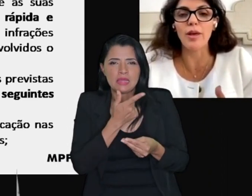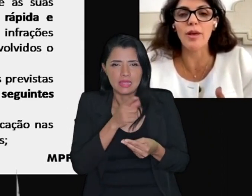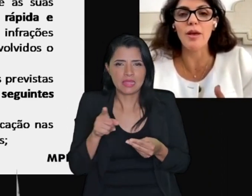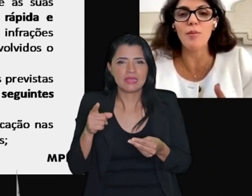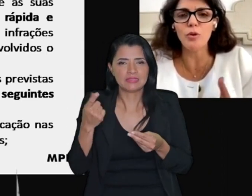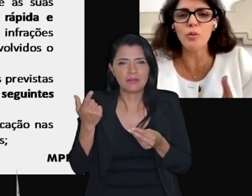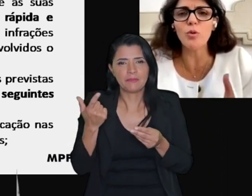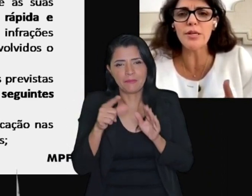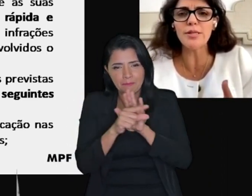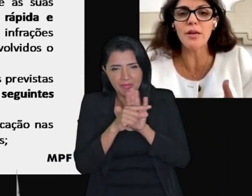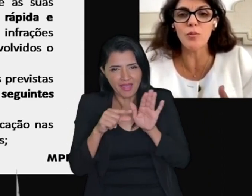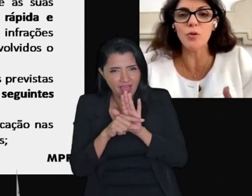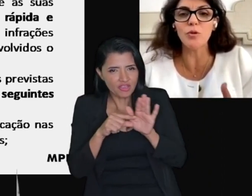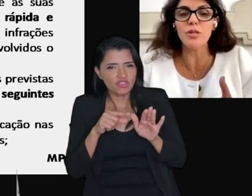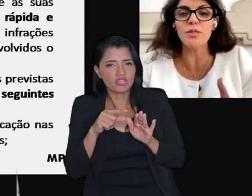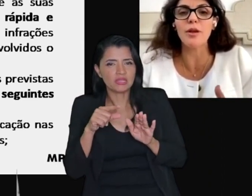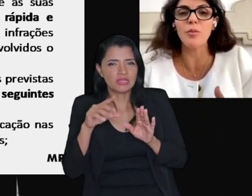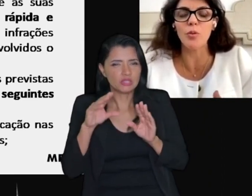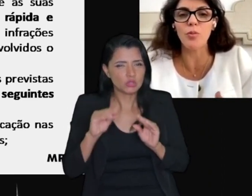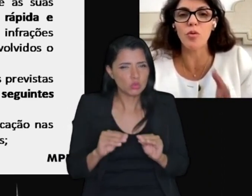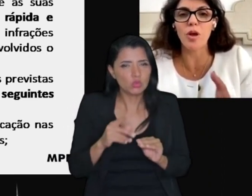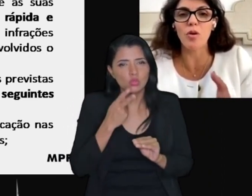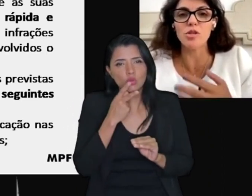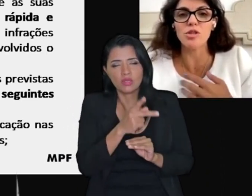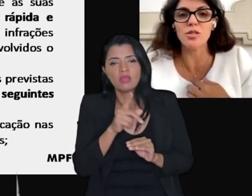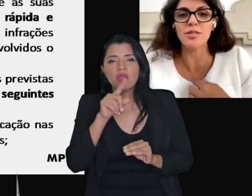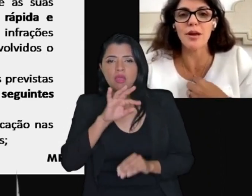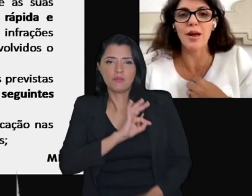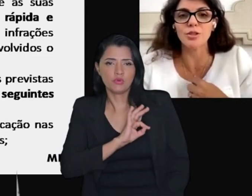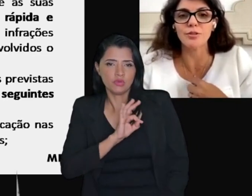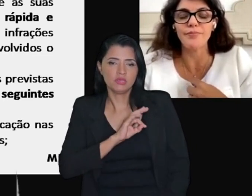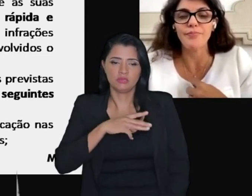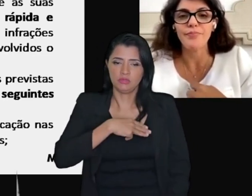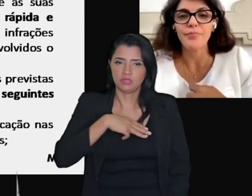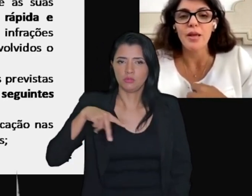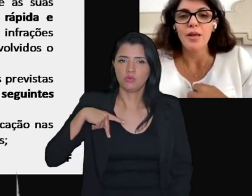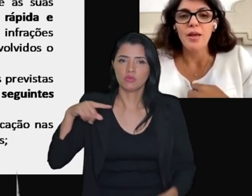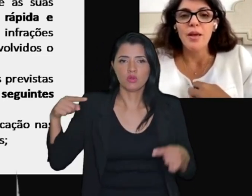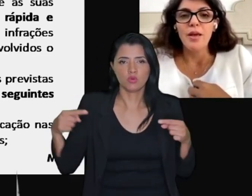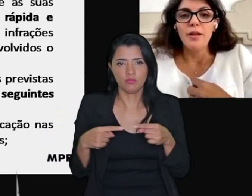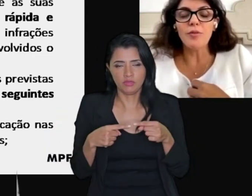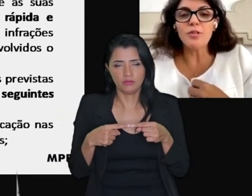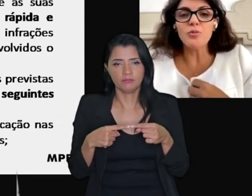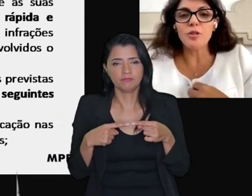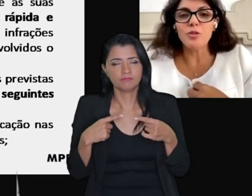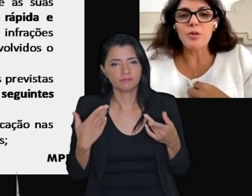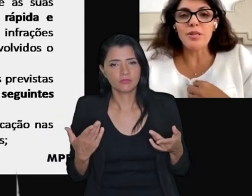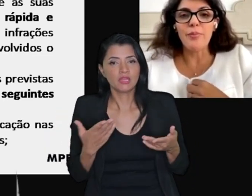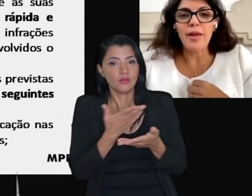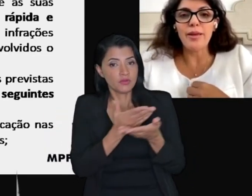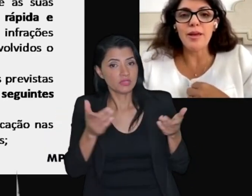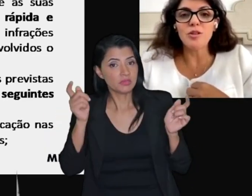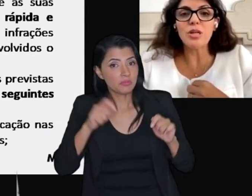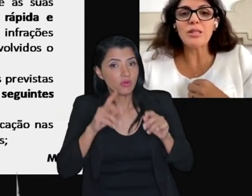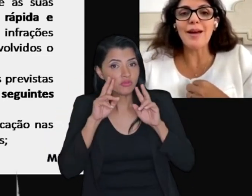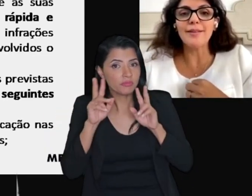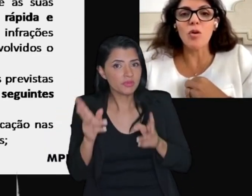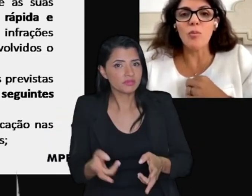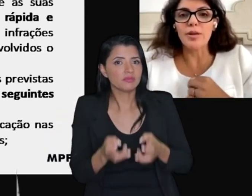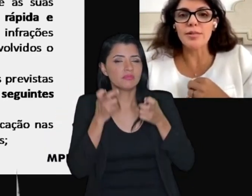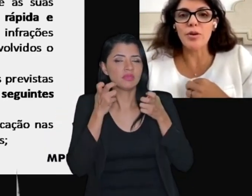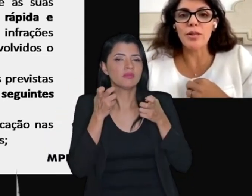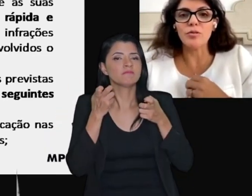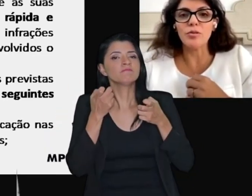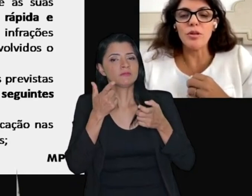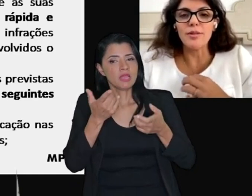que eu coloquei, é muito polícia e muito Ministério Público, que é onde a gente se encaixa. Então, vocês podem perceber que é